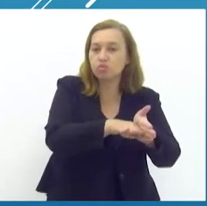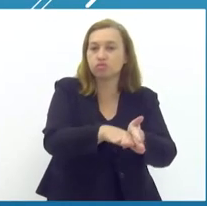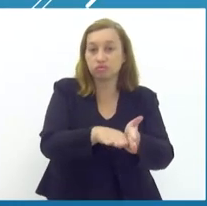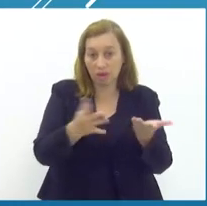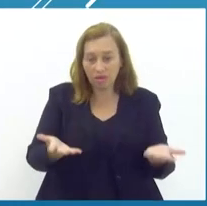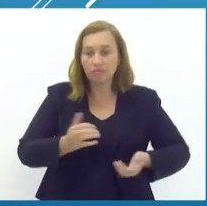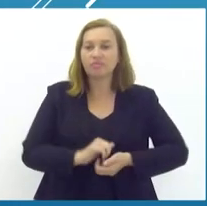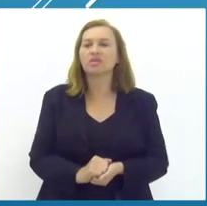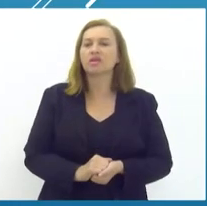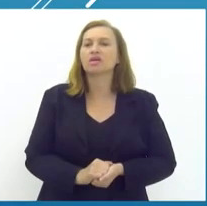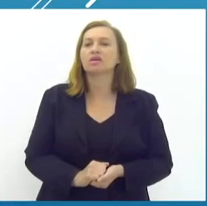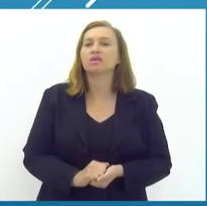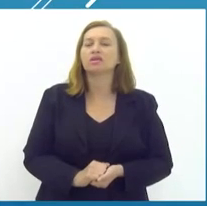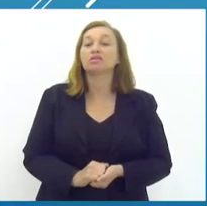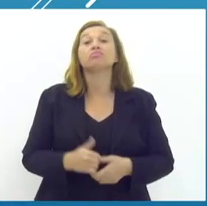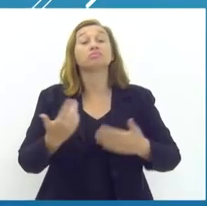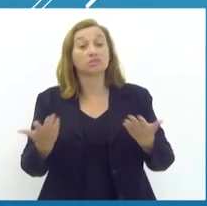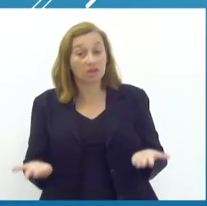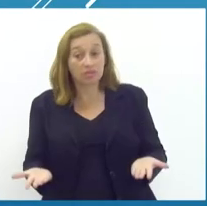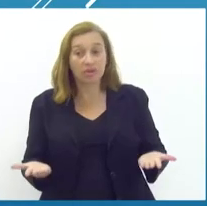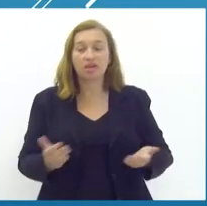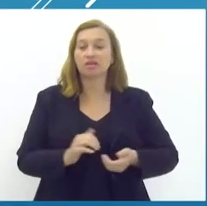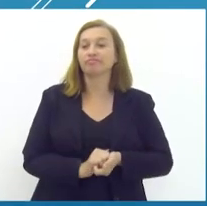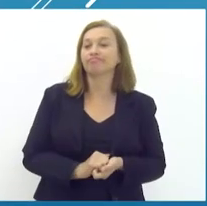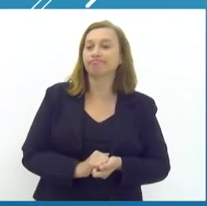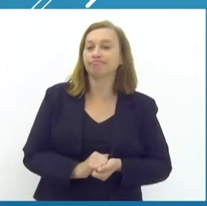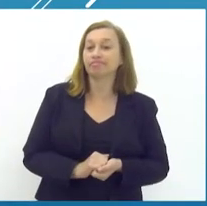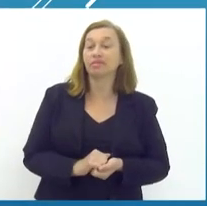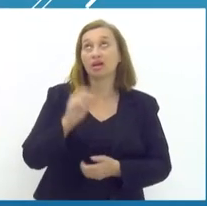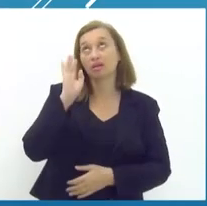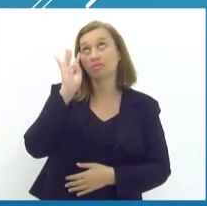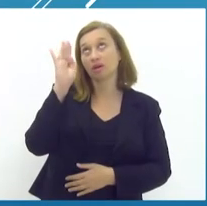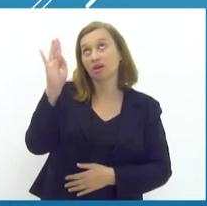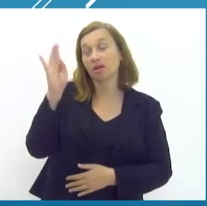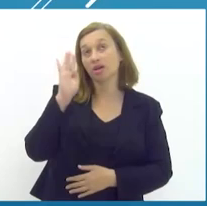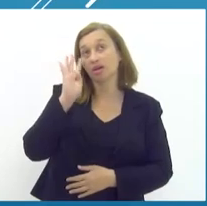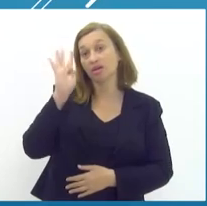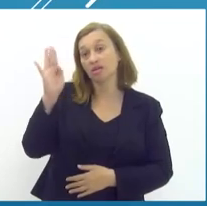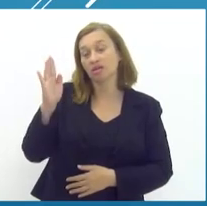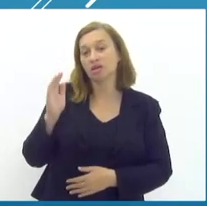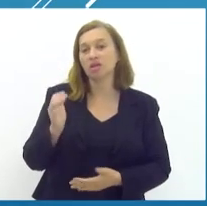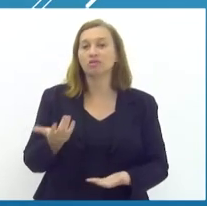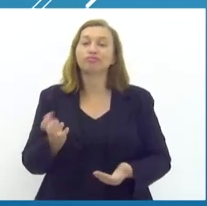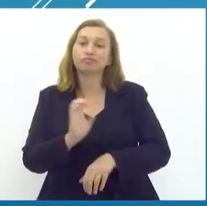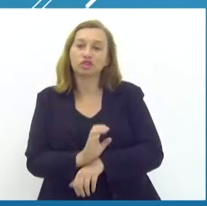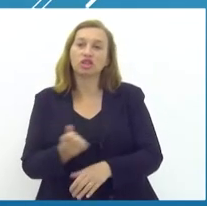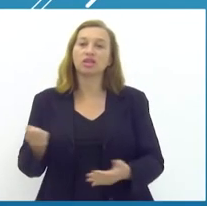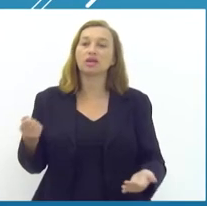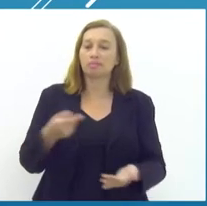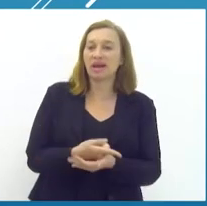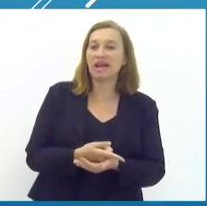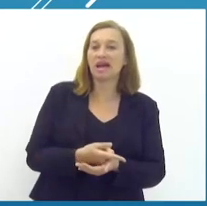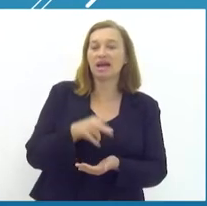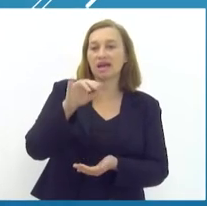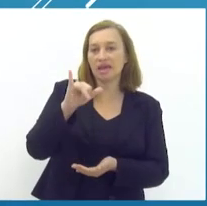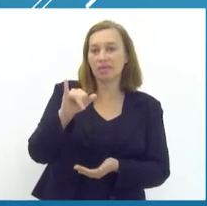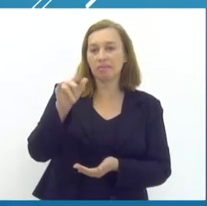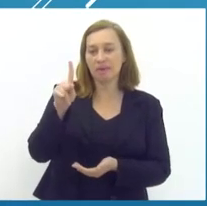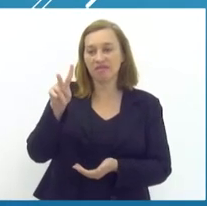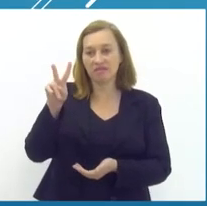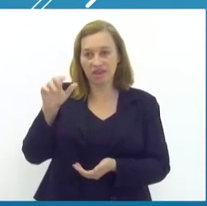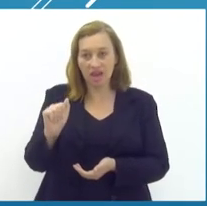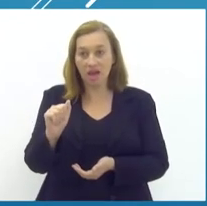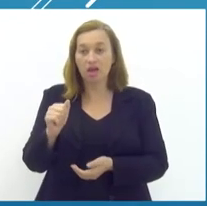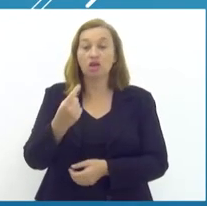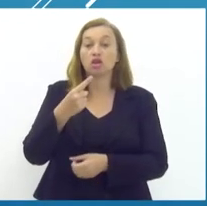questão finalmente ele sucumbe de vezes Esperamos que os estados tem de cobrar o município de receber alguma coisa eu